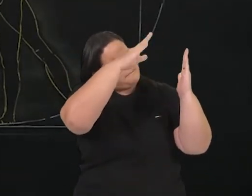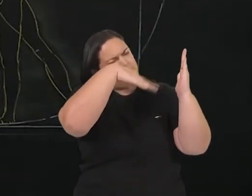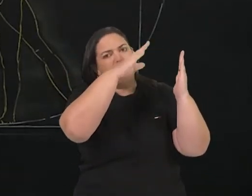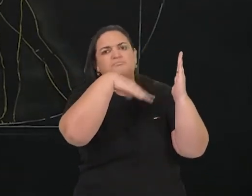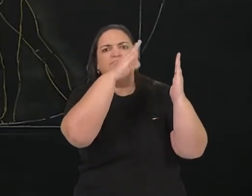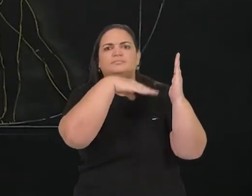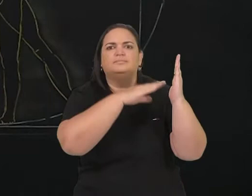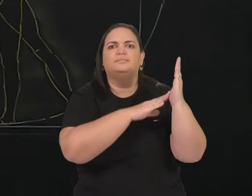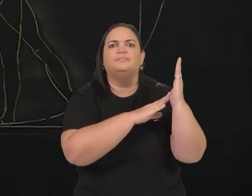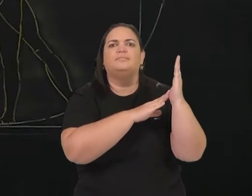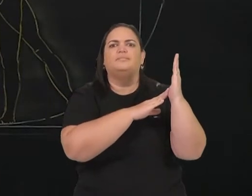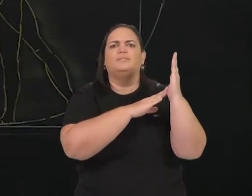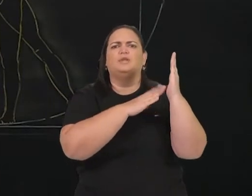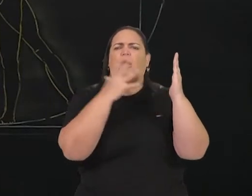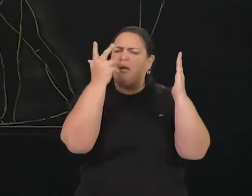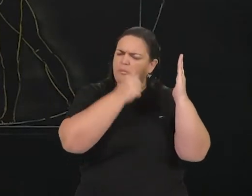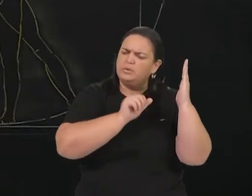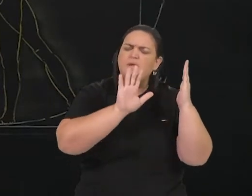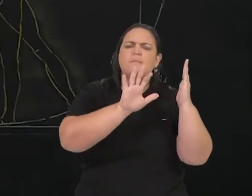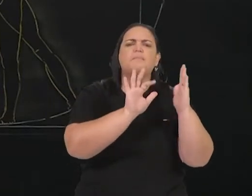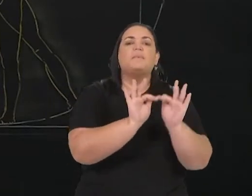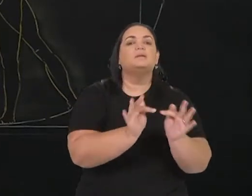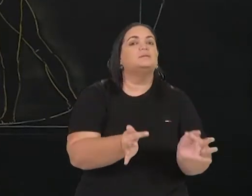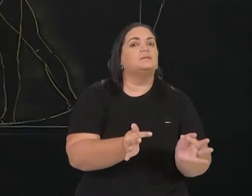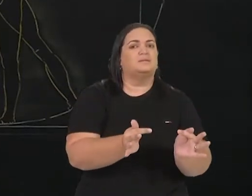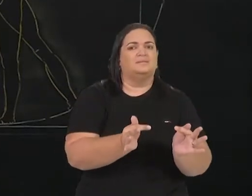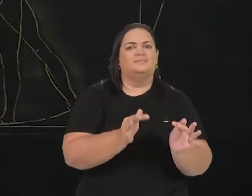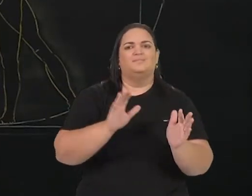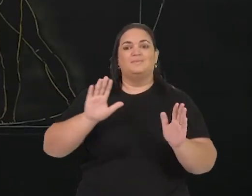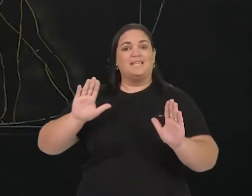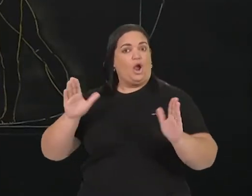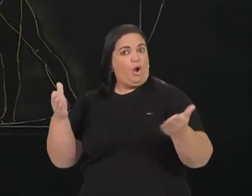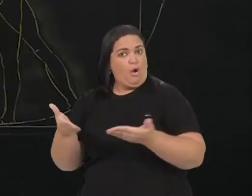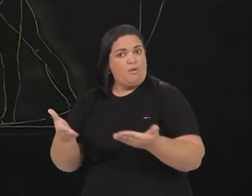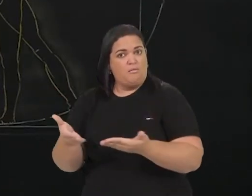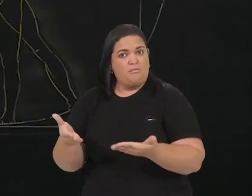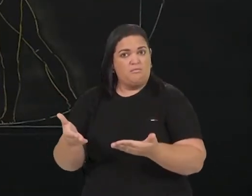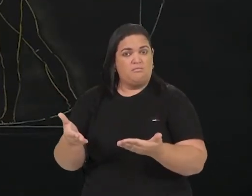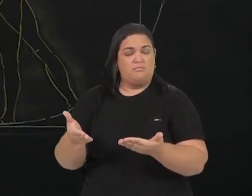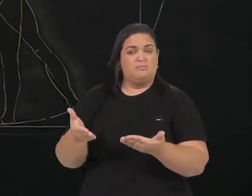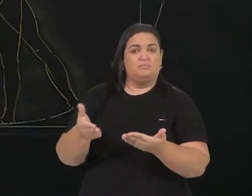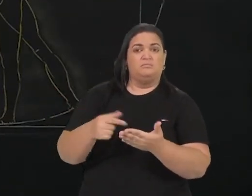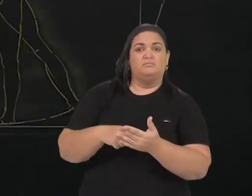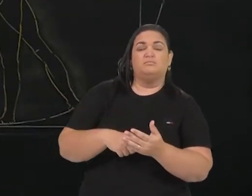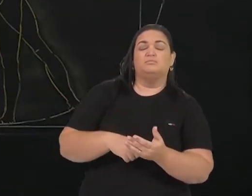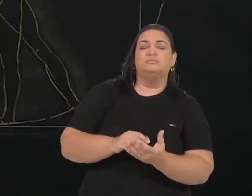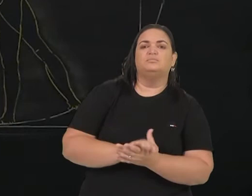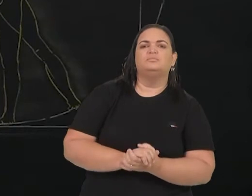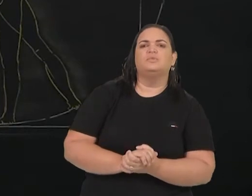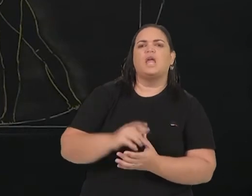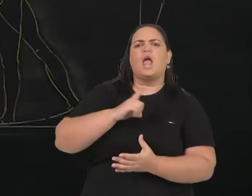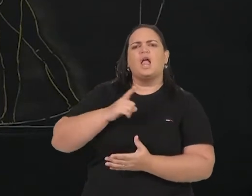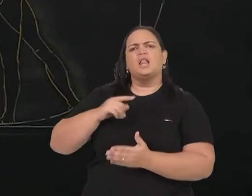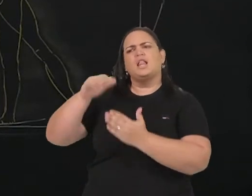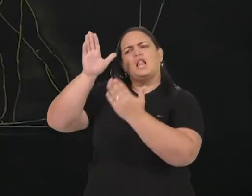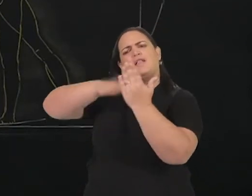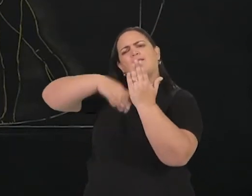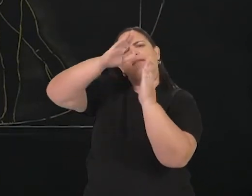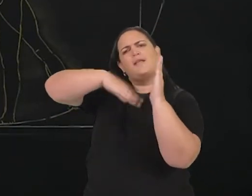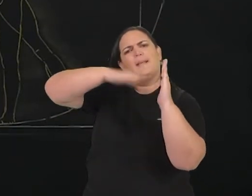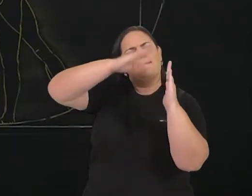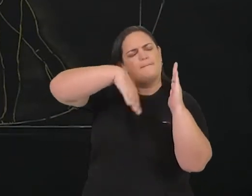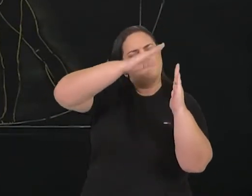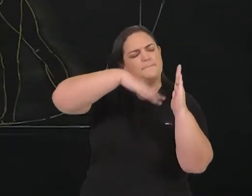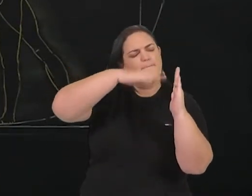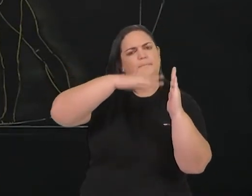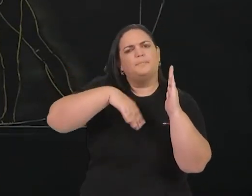aqui no Renascimento, com a racionalização da técnica artística, ou seja, com certo avanço nesse sentido, isso acontece, as